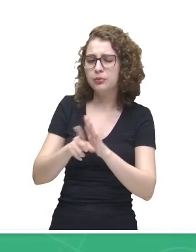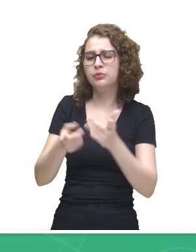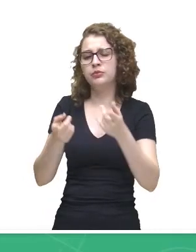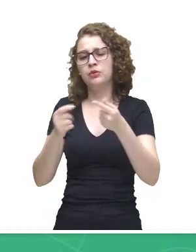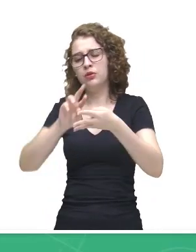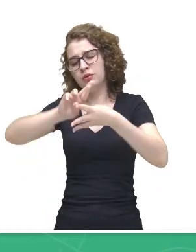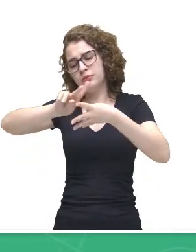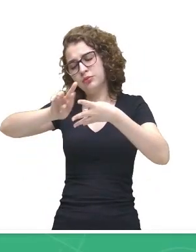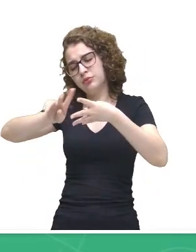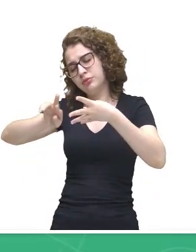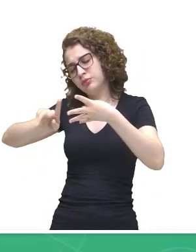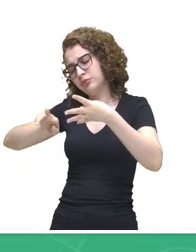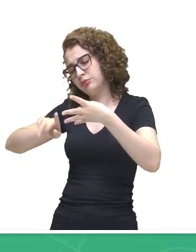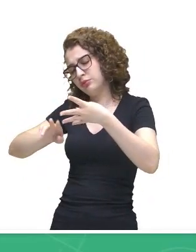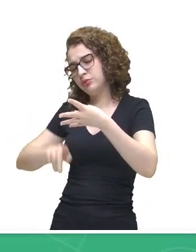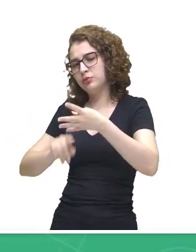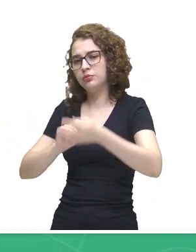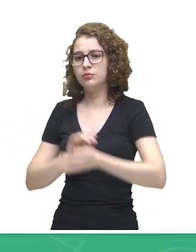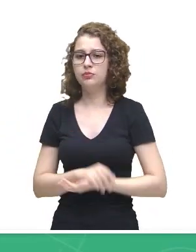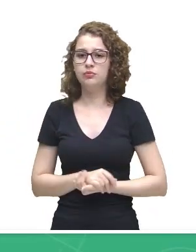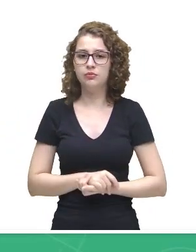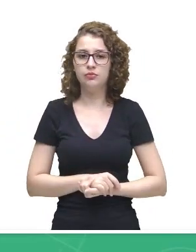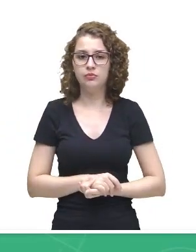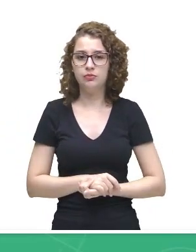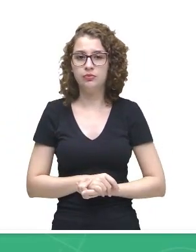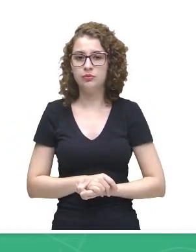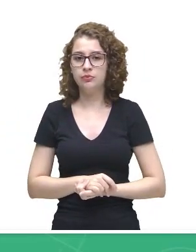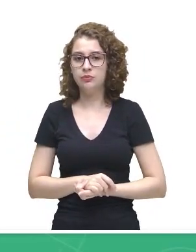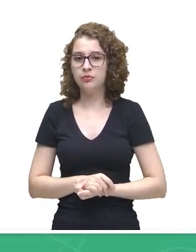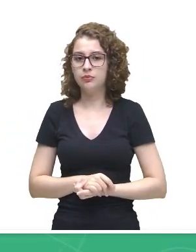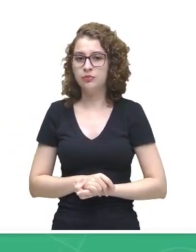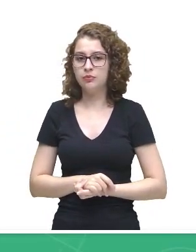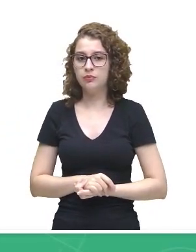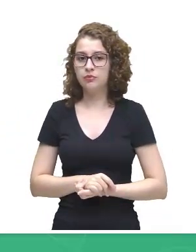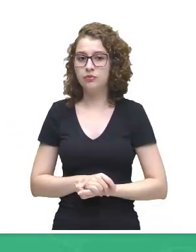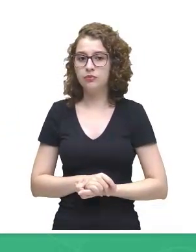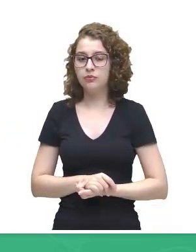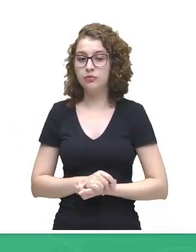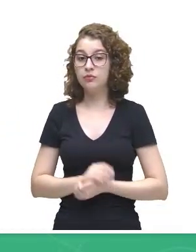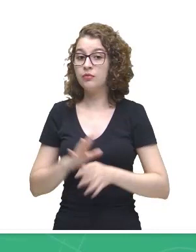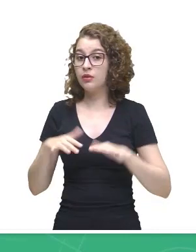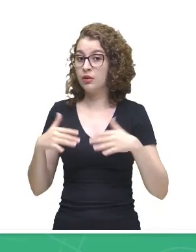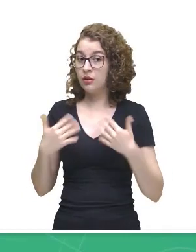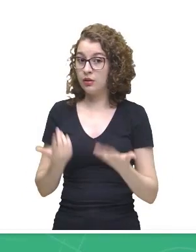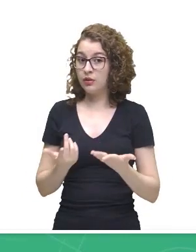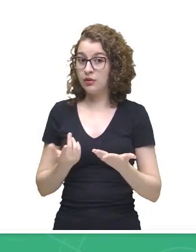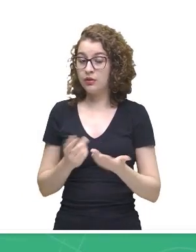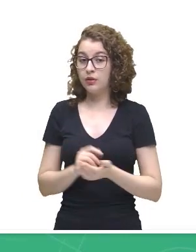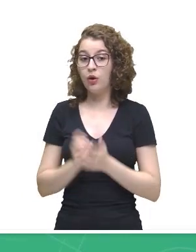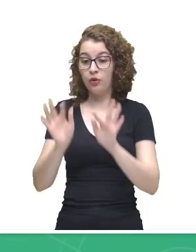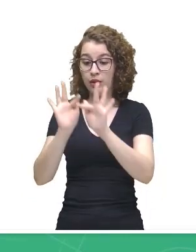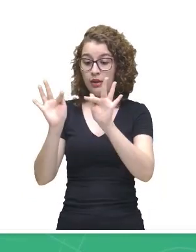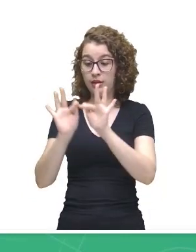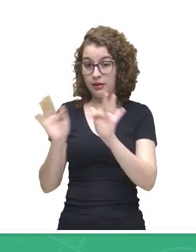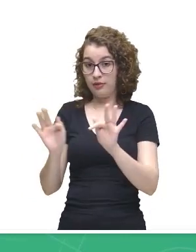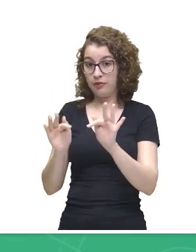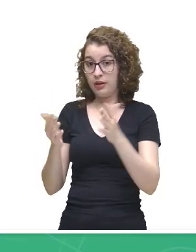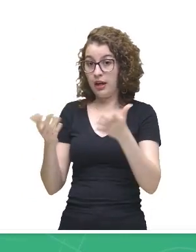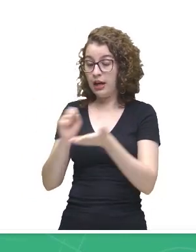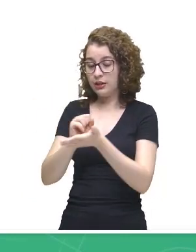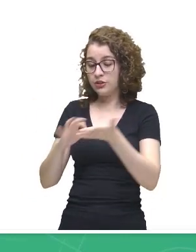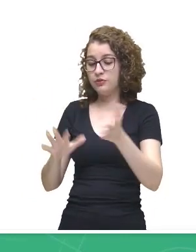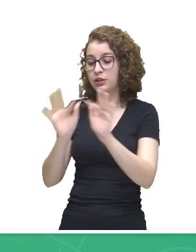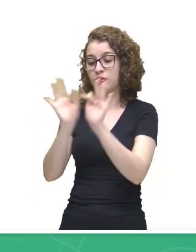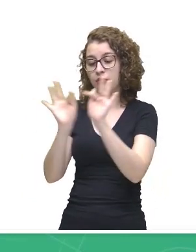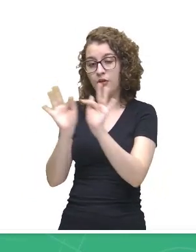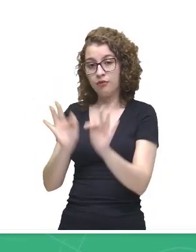uma explicativa e assim por diante. Eu deixei aqui para vocês 3 questões onde vocês vão